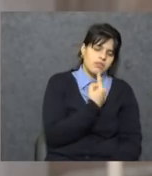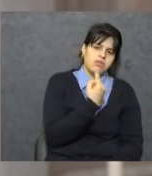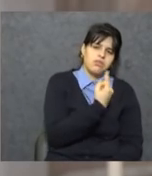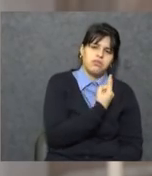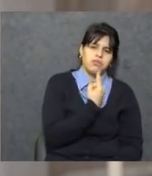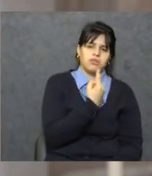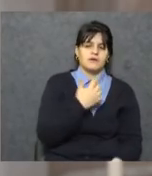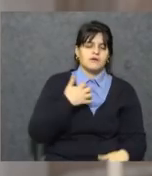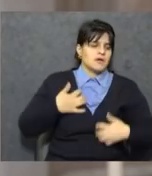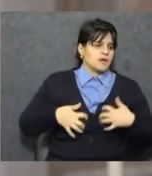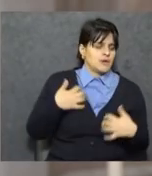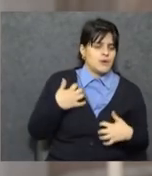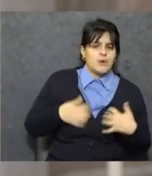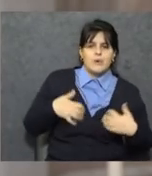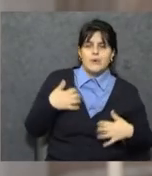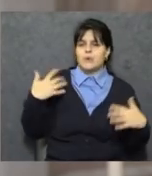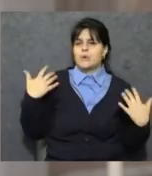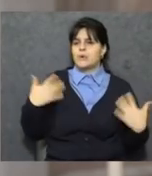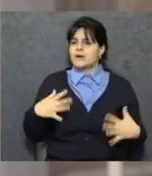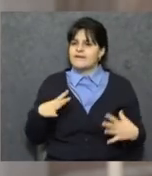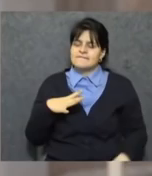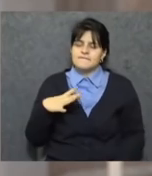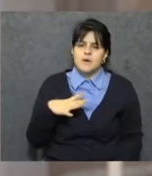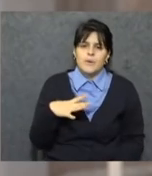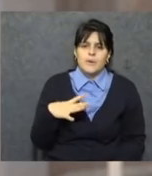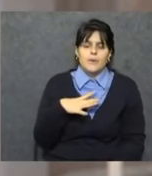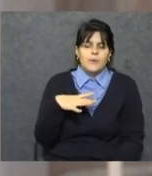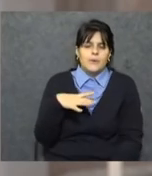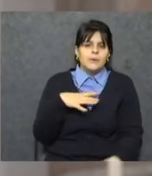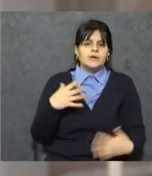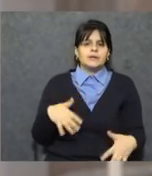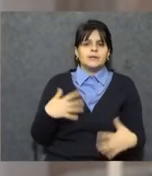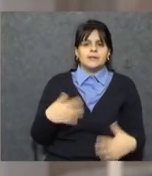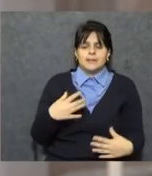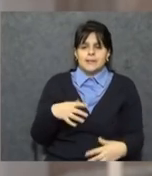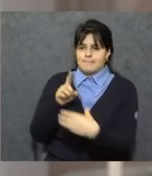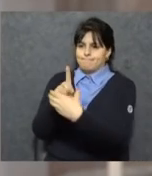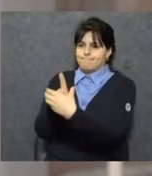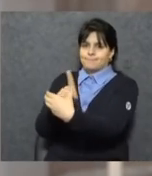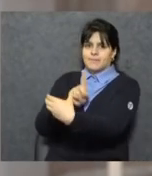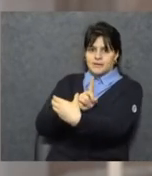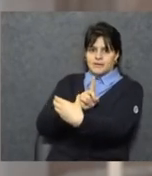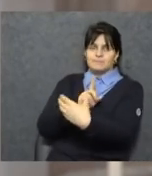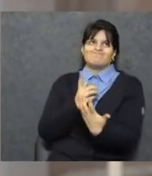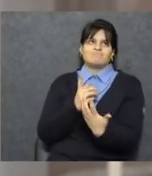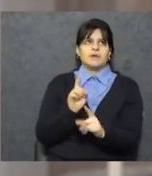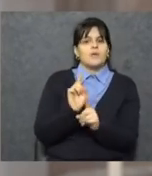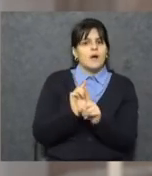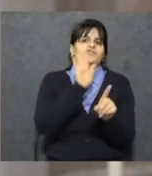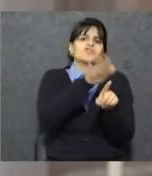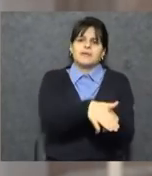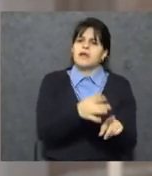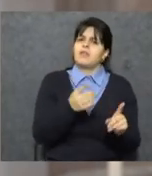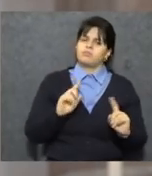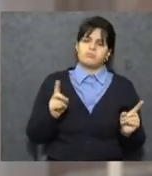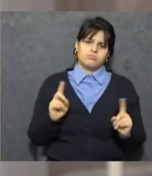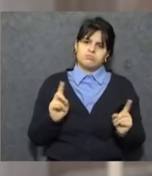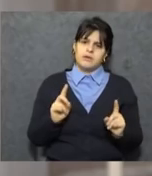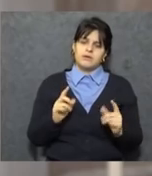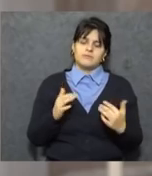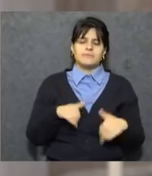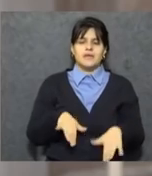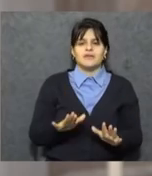desespero, pelo isolamento, que, embora não signifique exclusão, é frequentemente sentido como